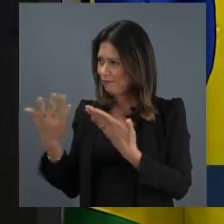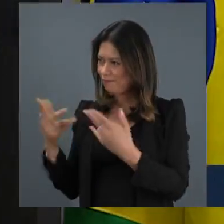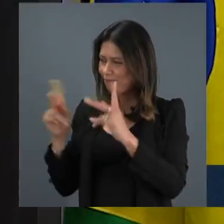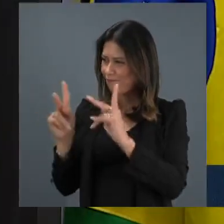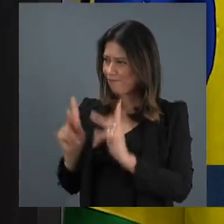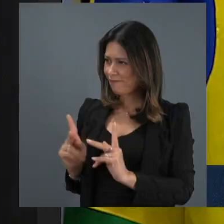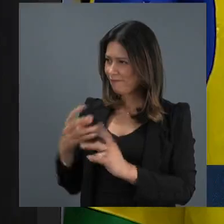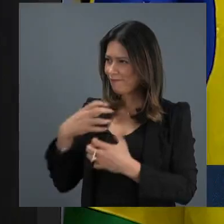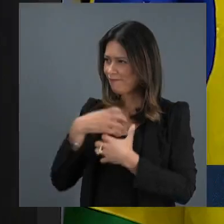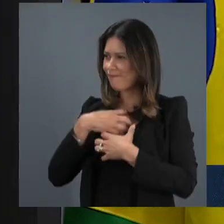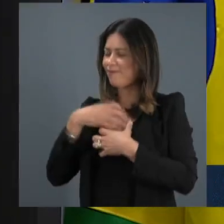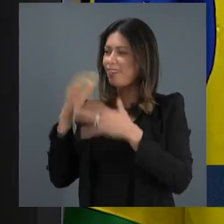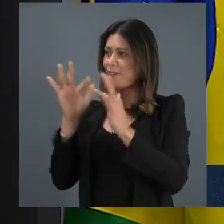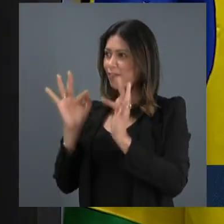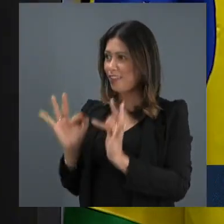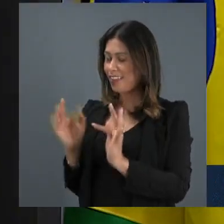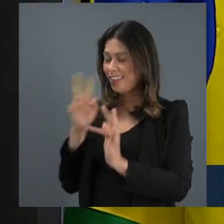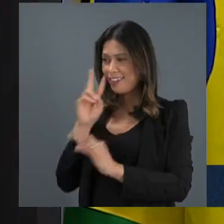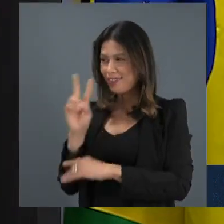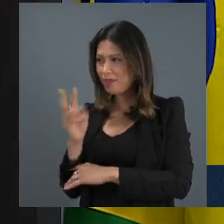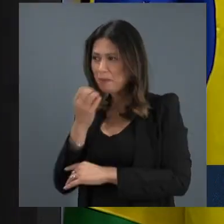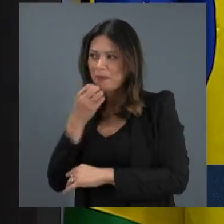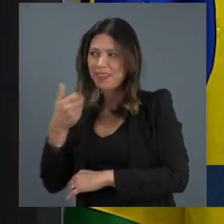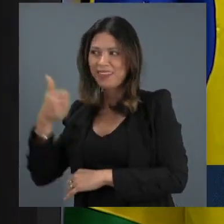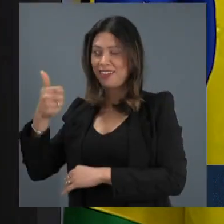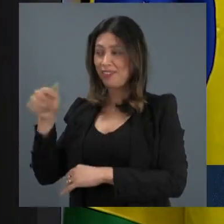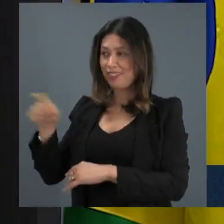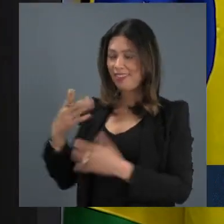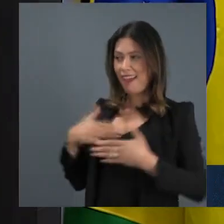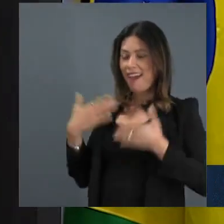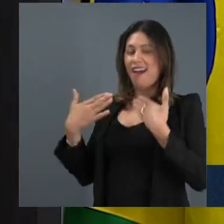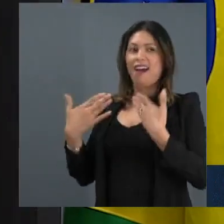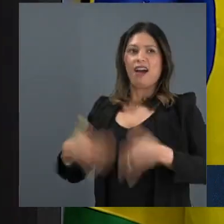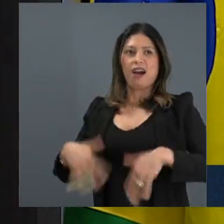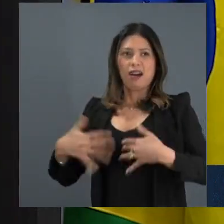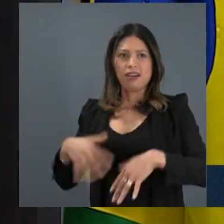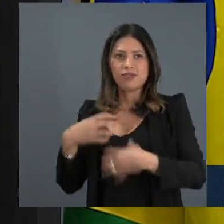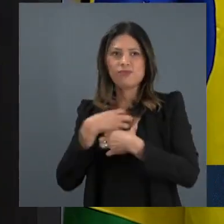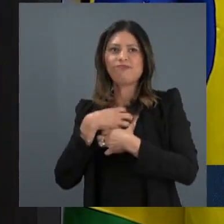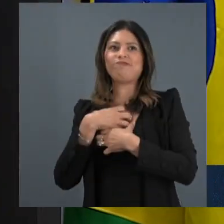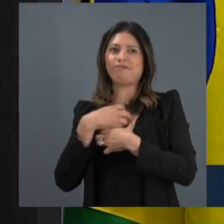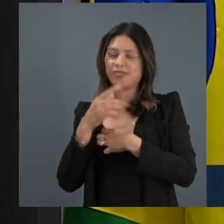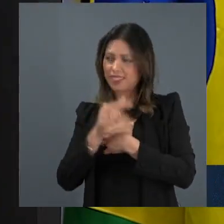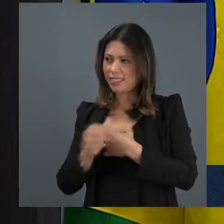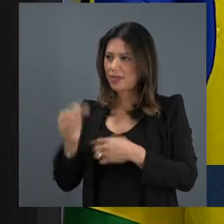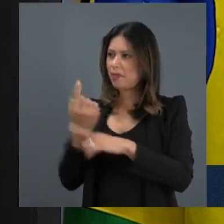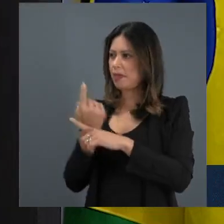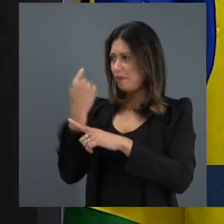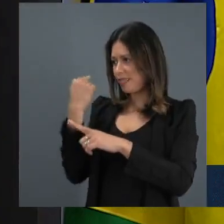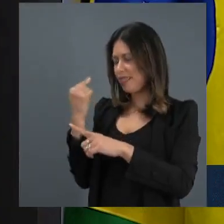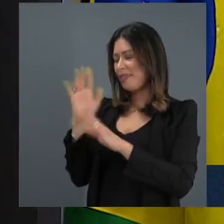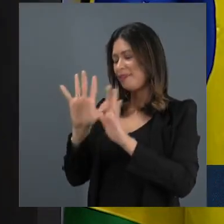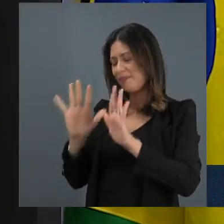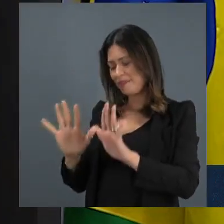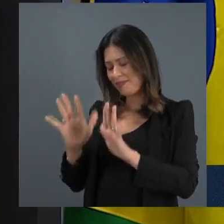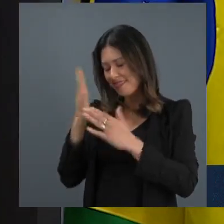vê-lo recuperado. O senhor deu um susto na gente, não foi pequeno, não. Foi grande na semana passada, mas graças a